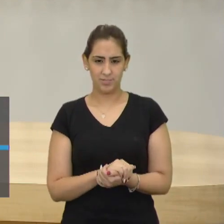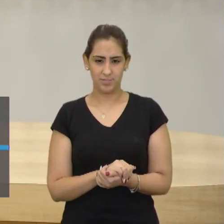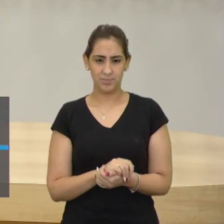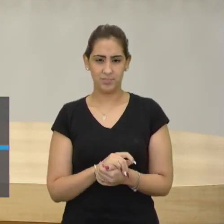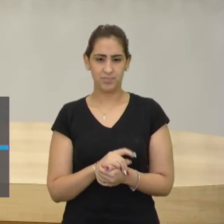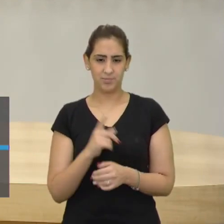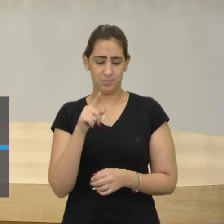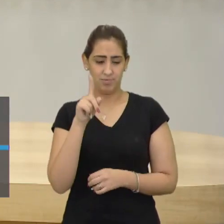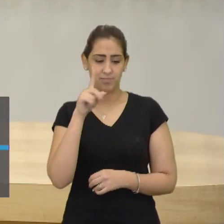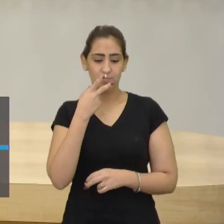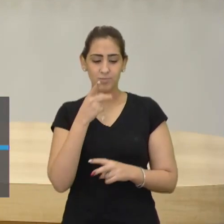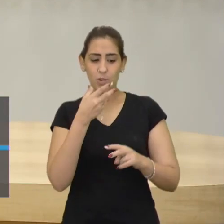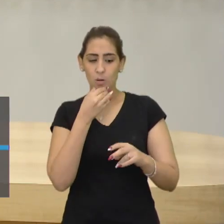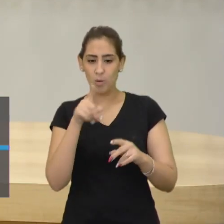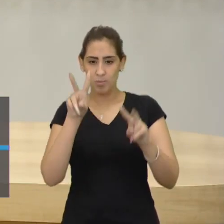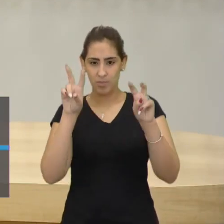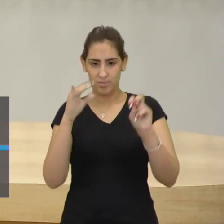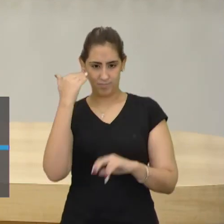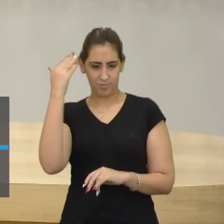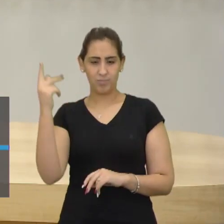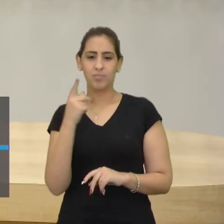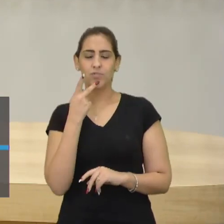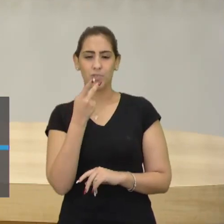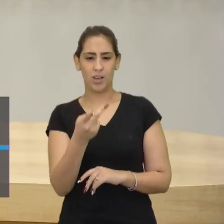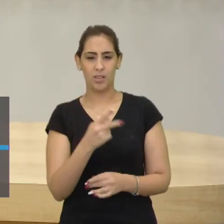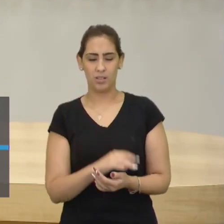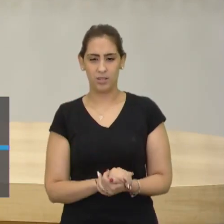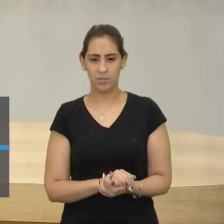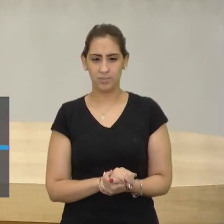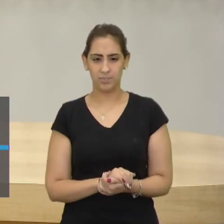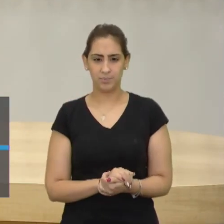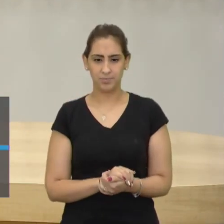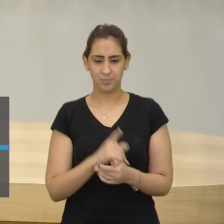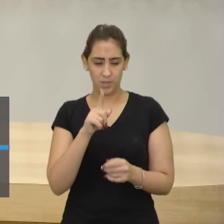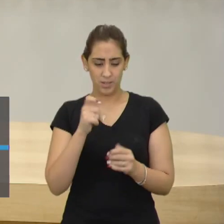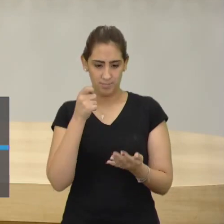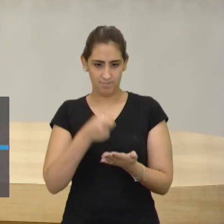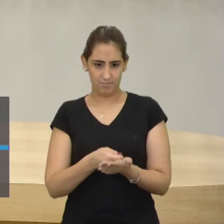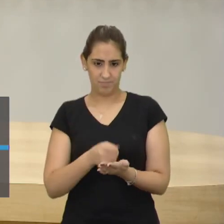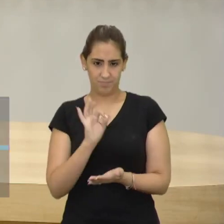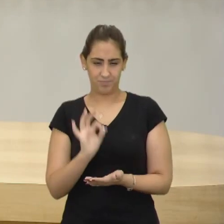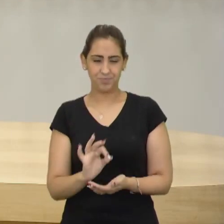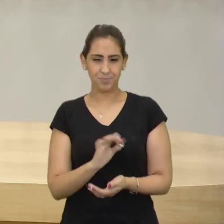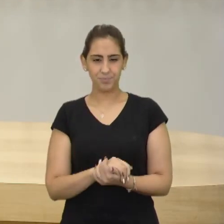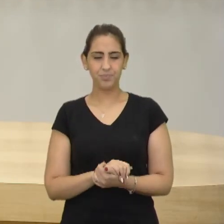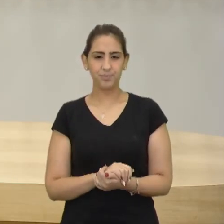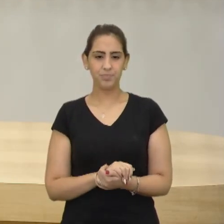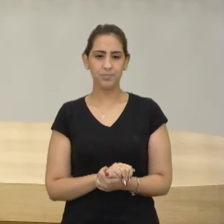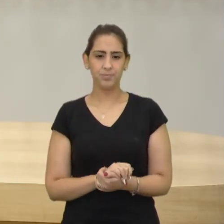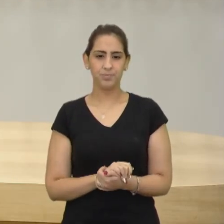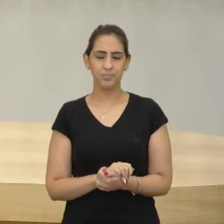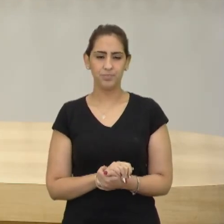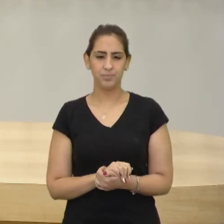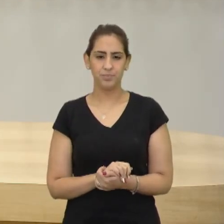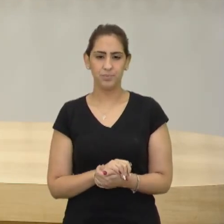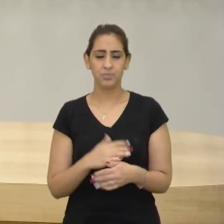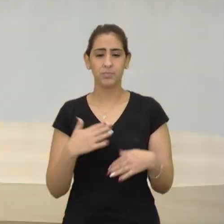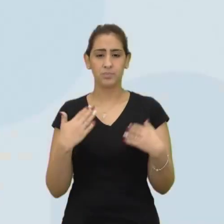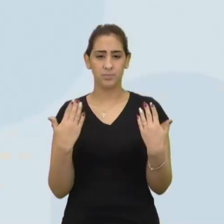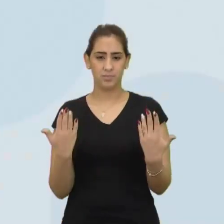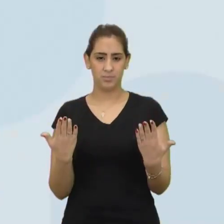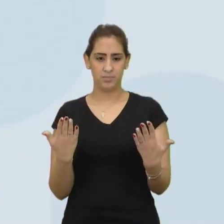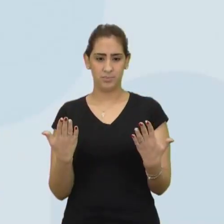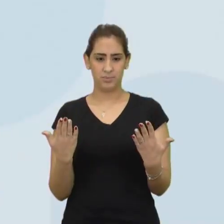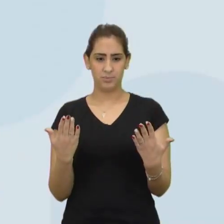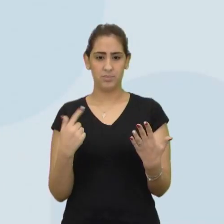isso que o Fernando Pessoa está trazendo para a gente, né? Com essa afirmação. Aí, vejam aí na